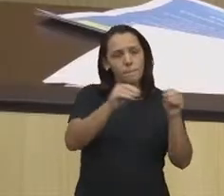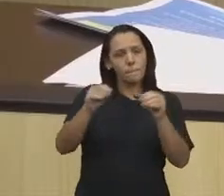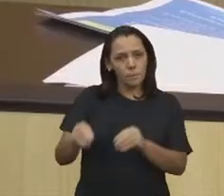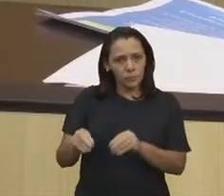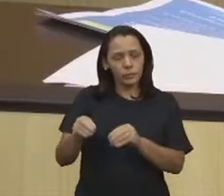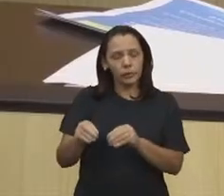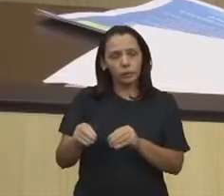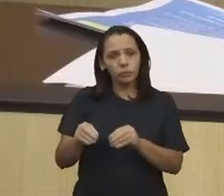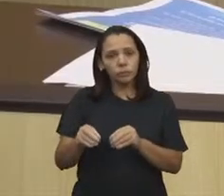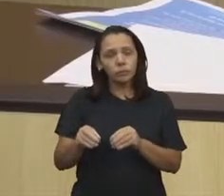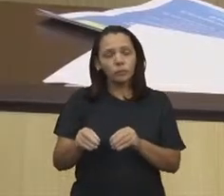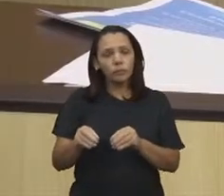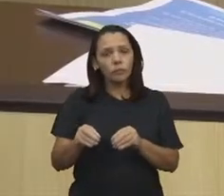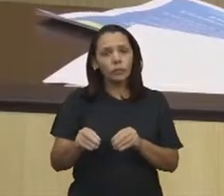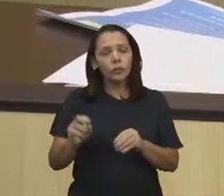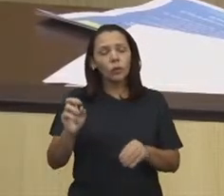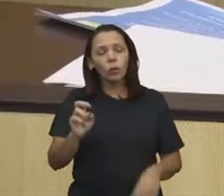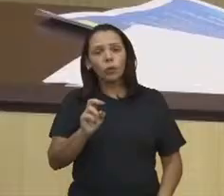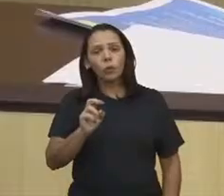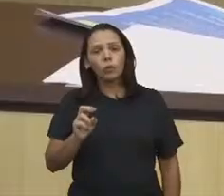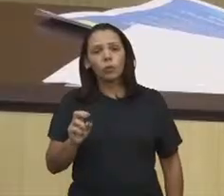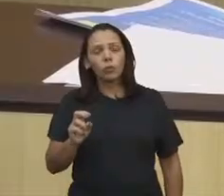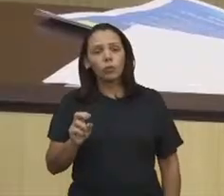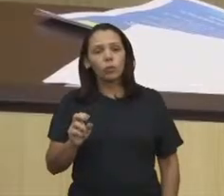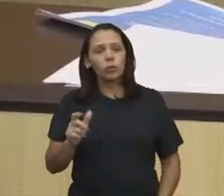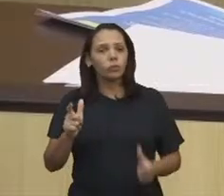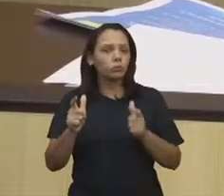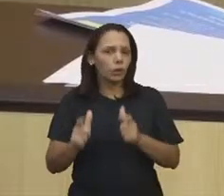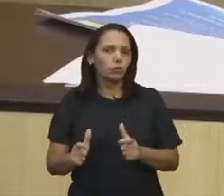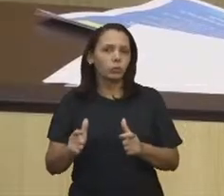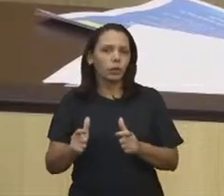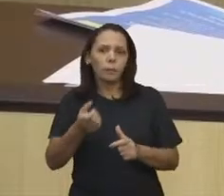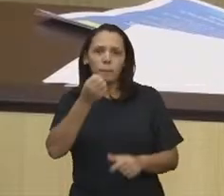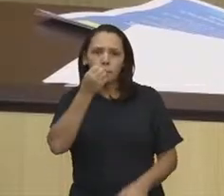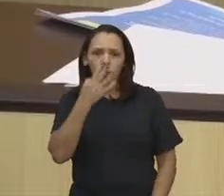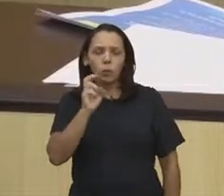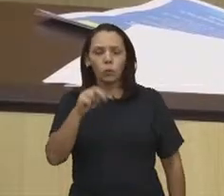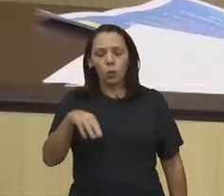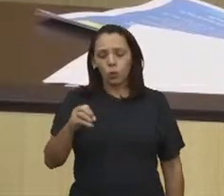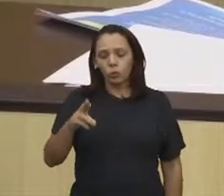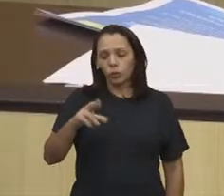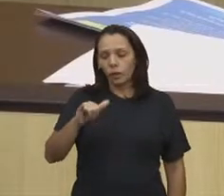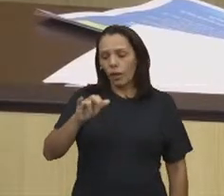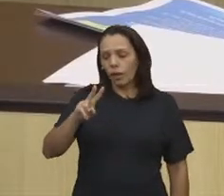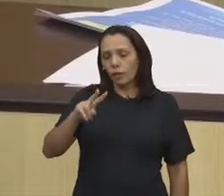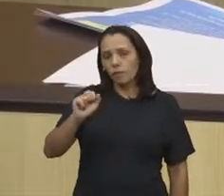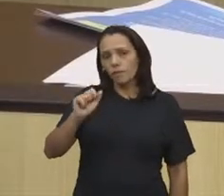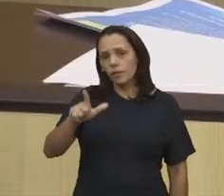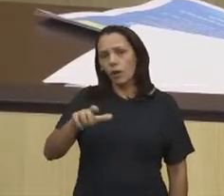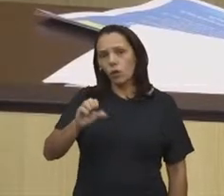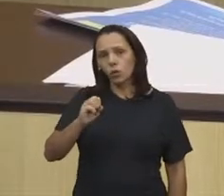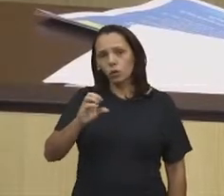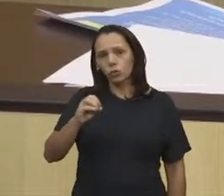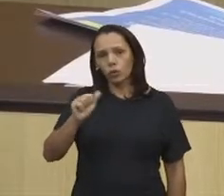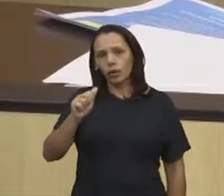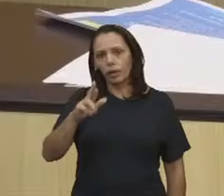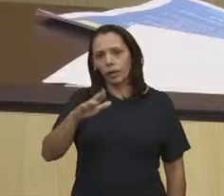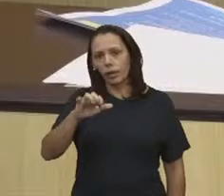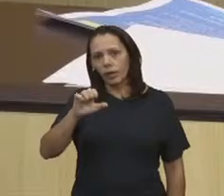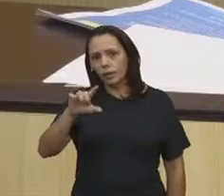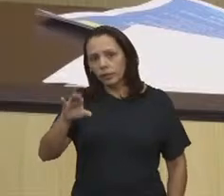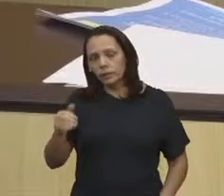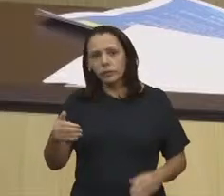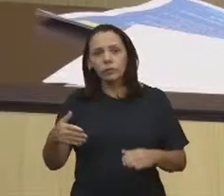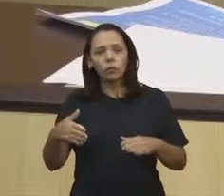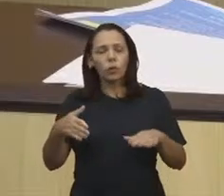Bom Jesus, né, e colocar esse leve na Norival Soares com a Pindamonhangaba, dá cruzamento